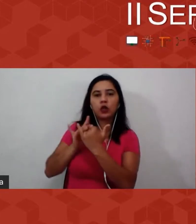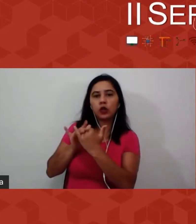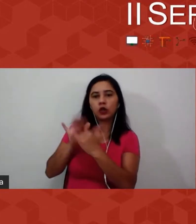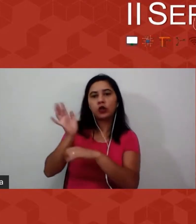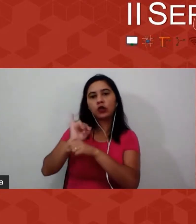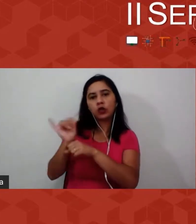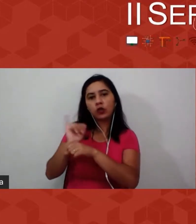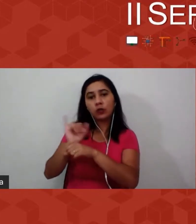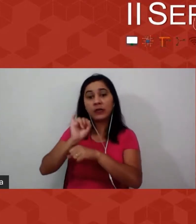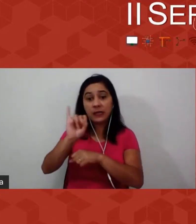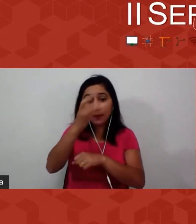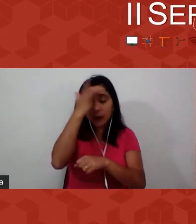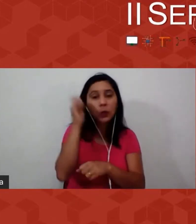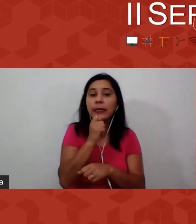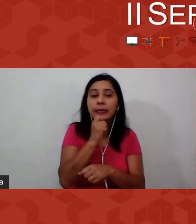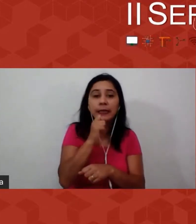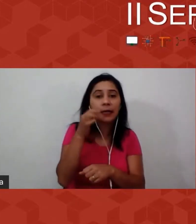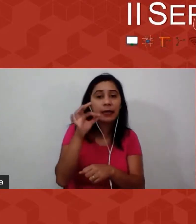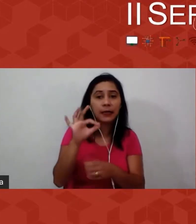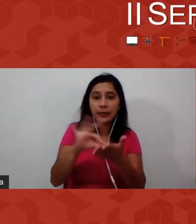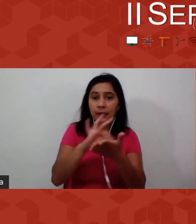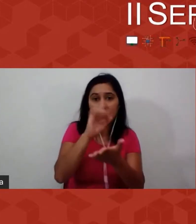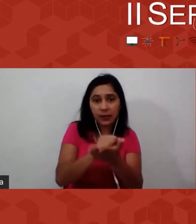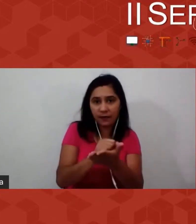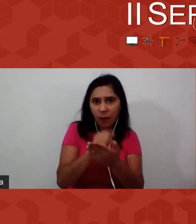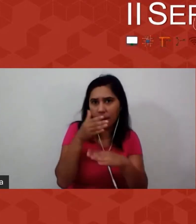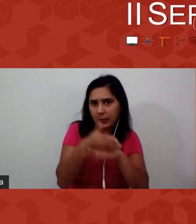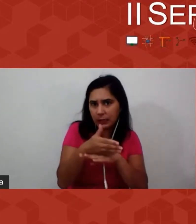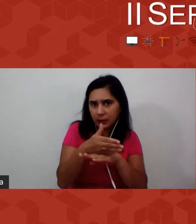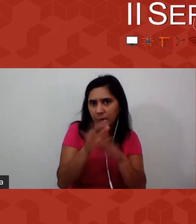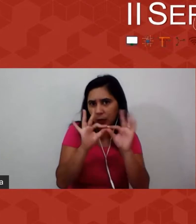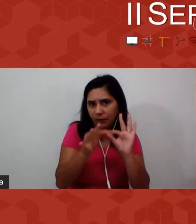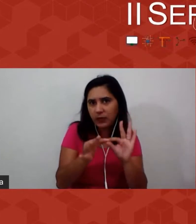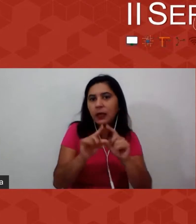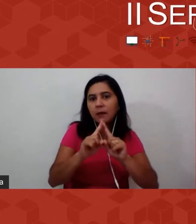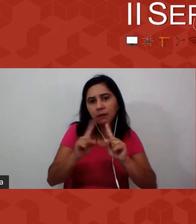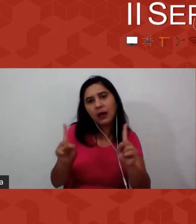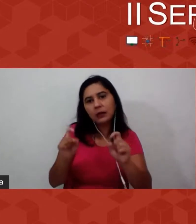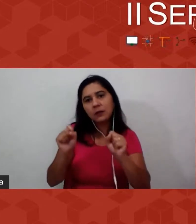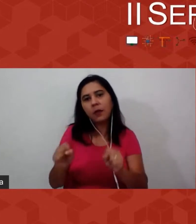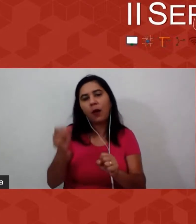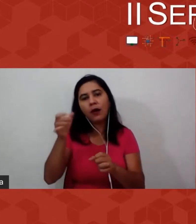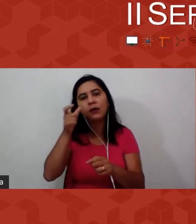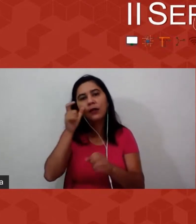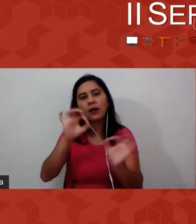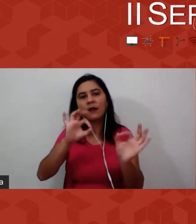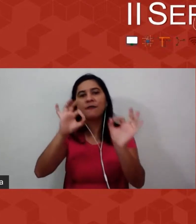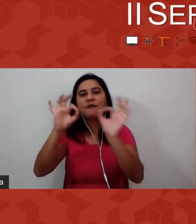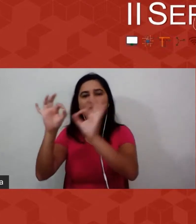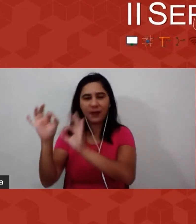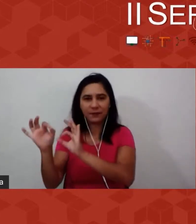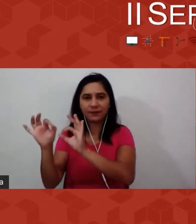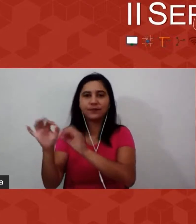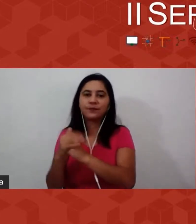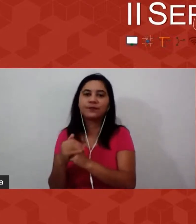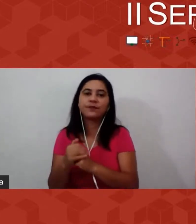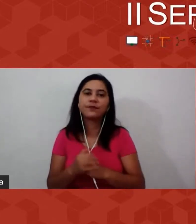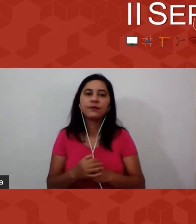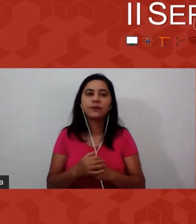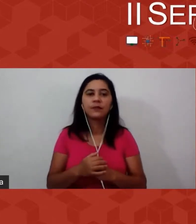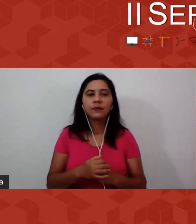aqueles que não se inscreveram como participantes da oficina, mas participantes do SER7 acompanharão as